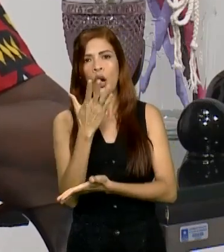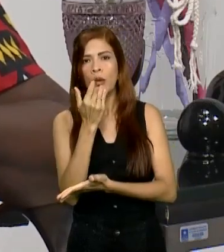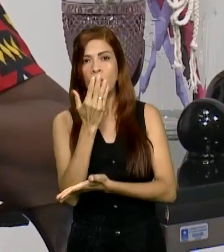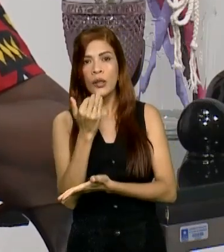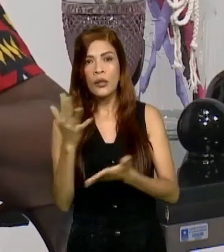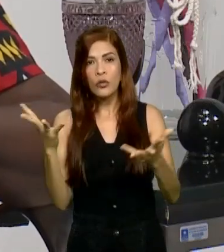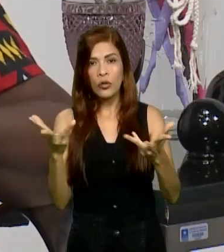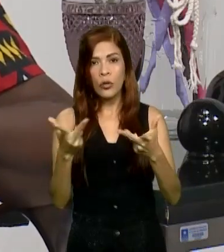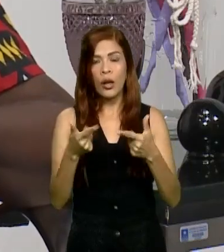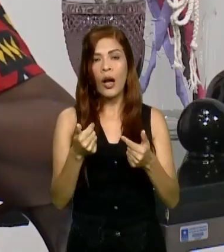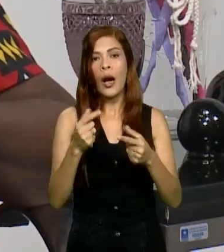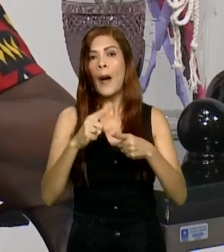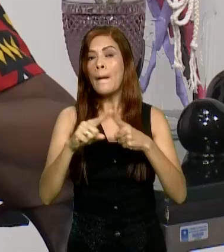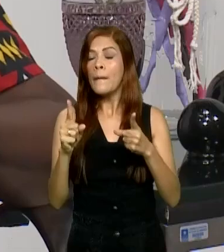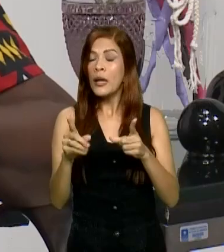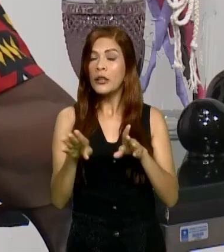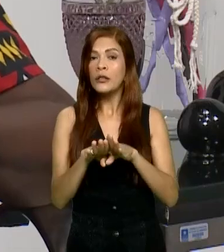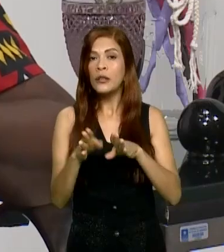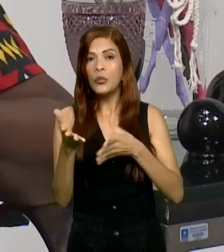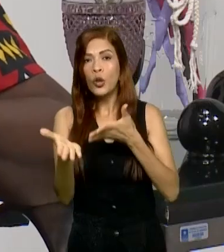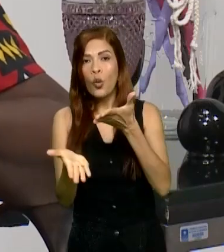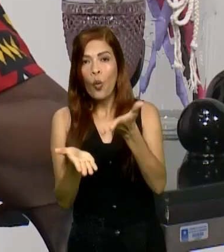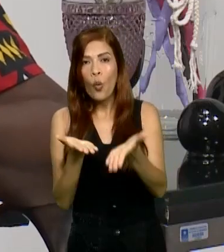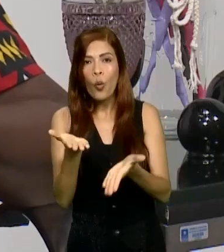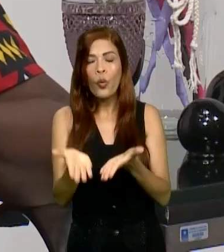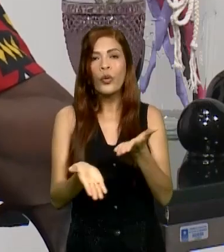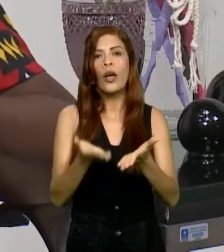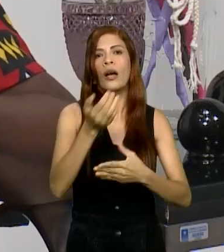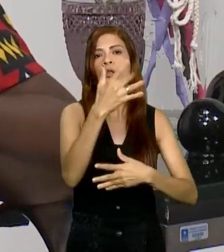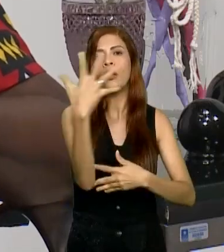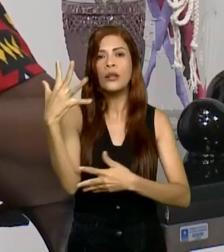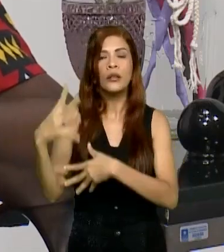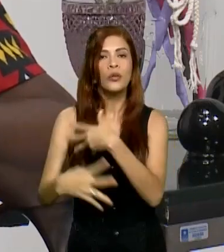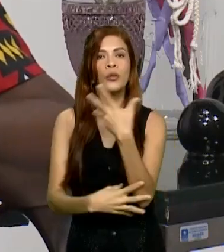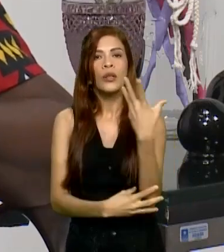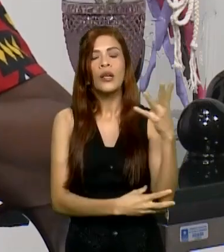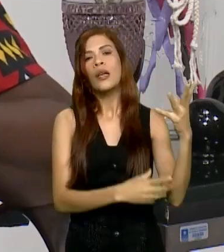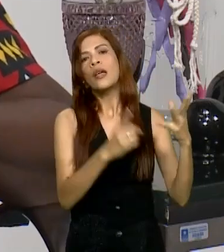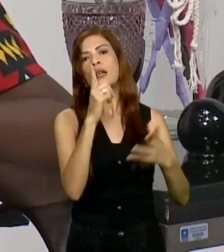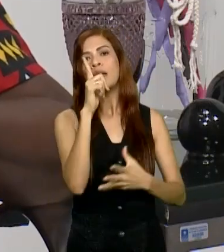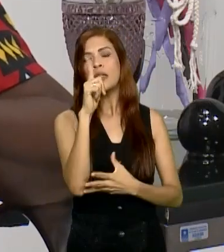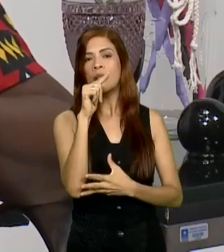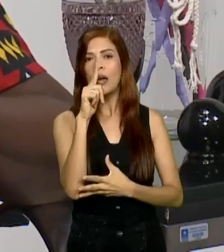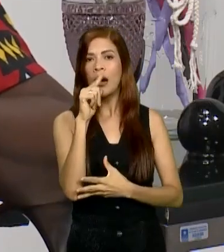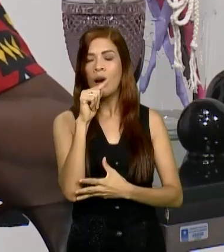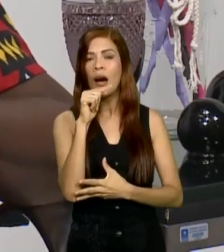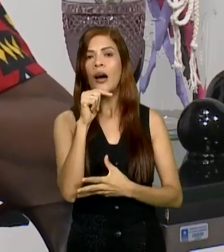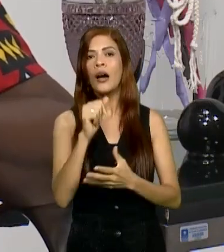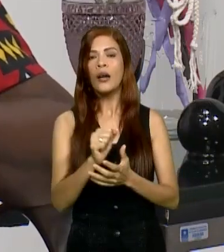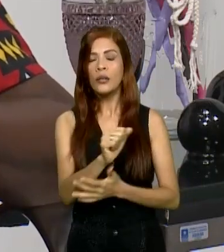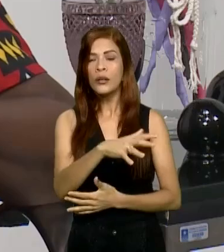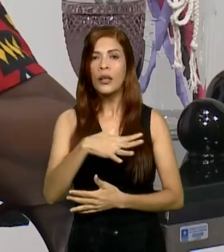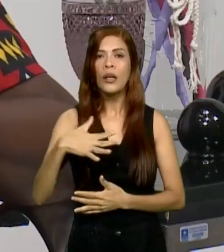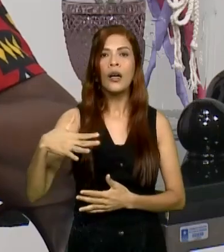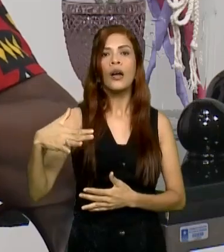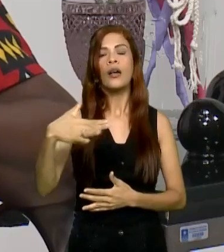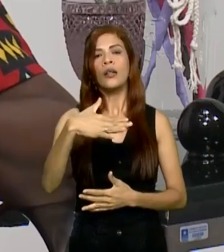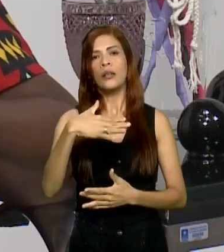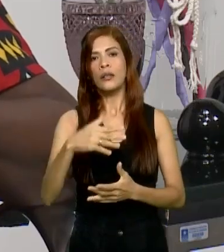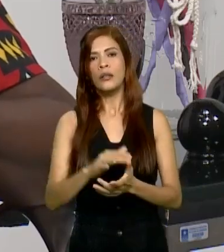mas também do cuidado com a natureza, com a água, que é princípio dos povos, do território, das que, né, faz parte,